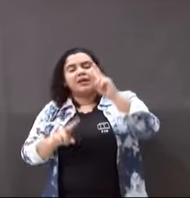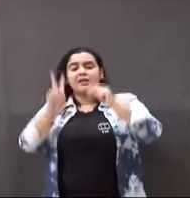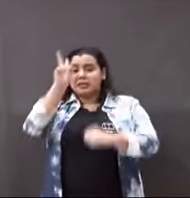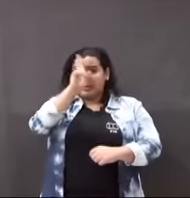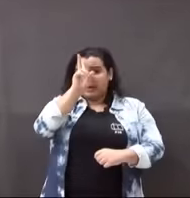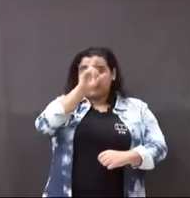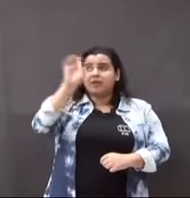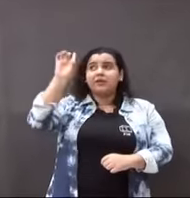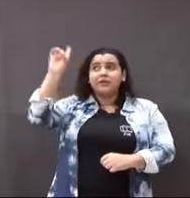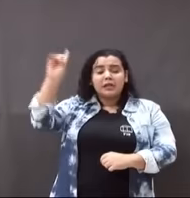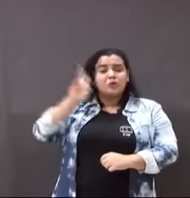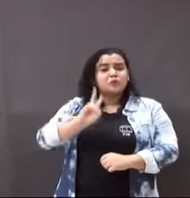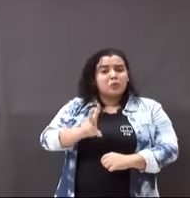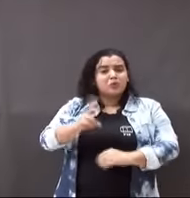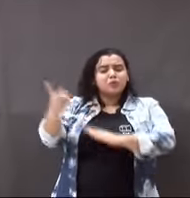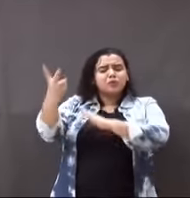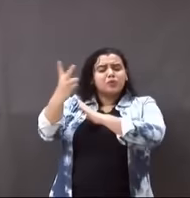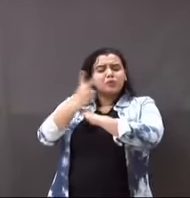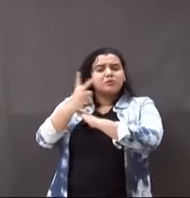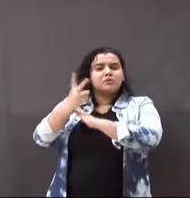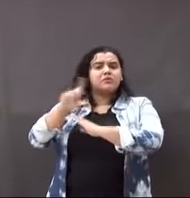gente.